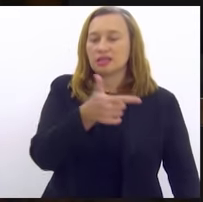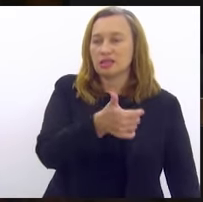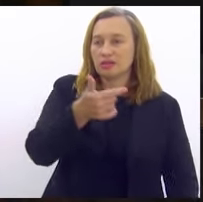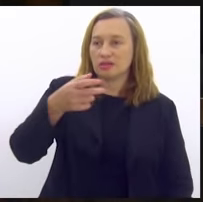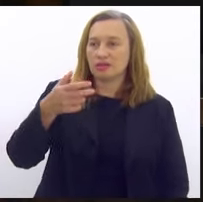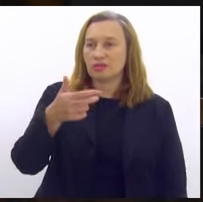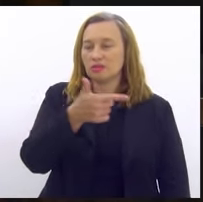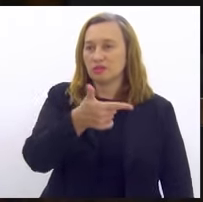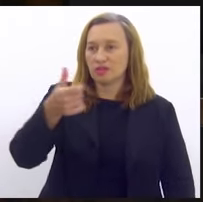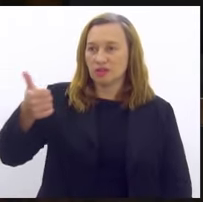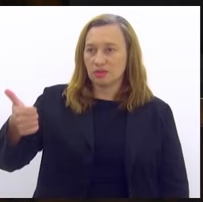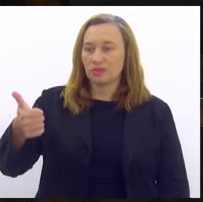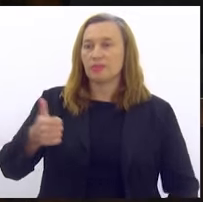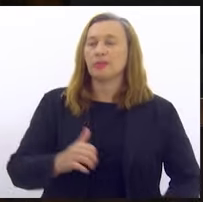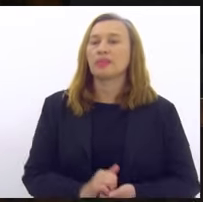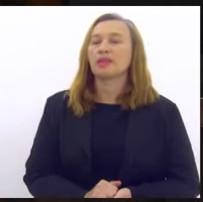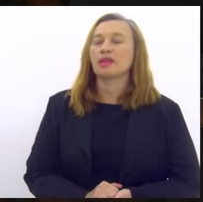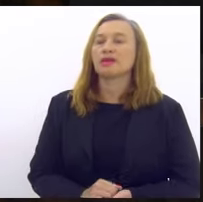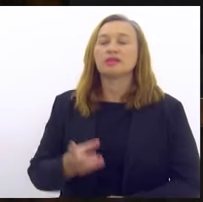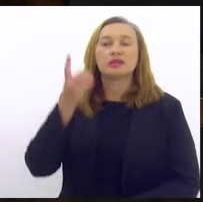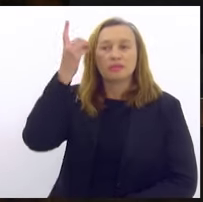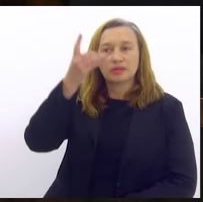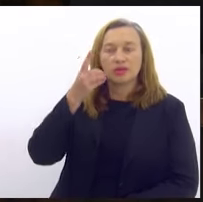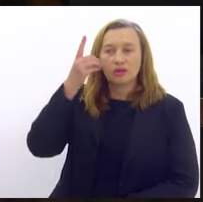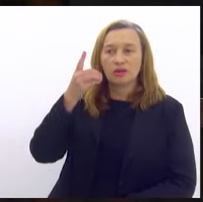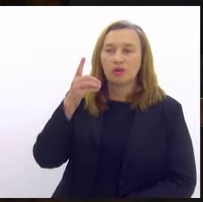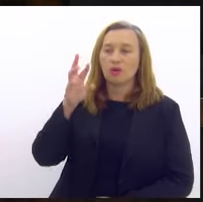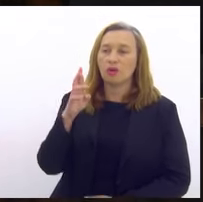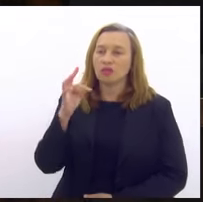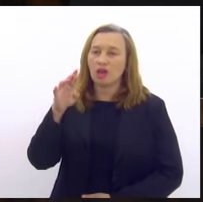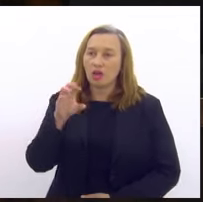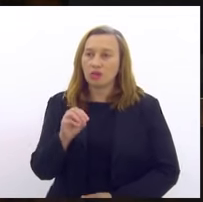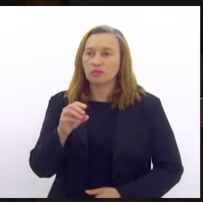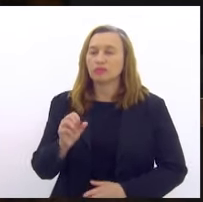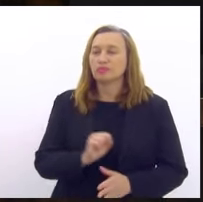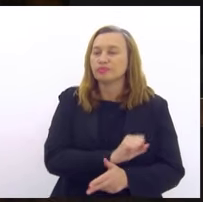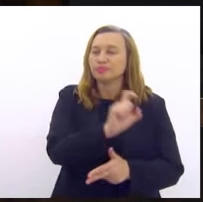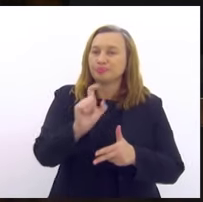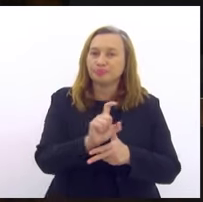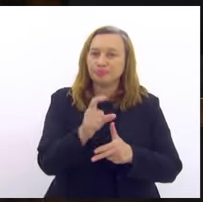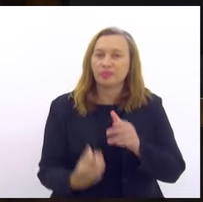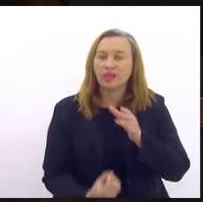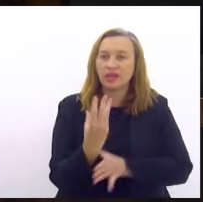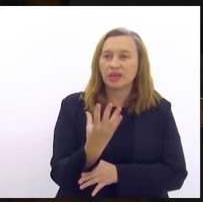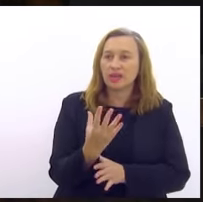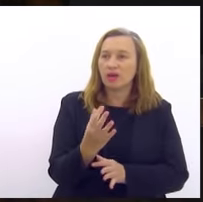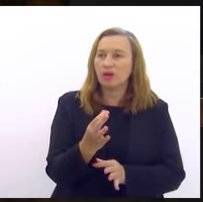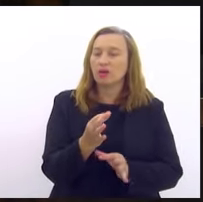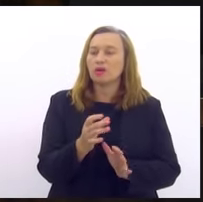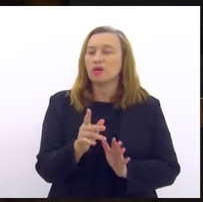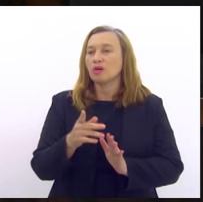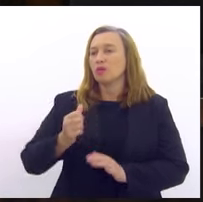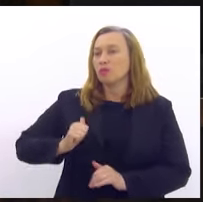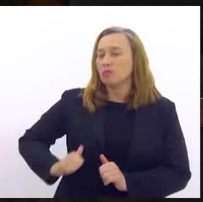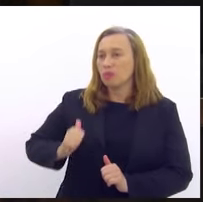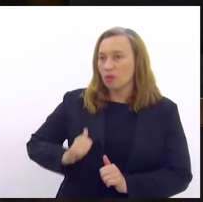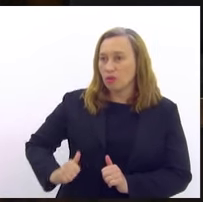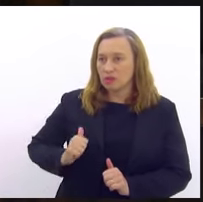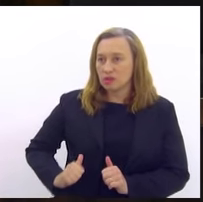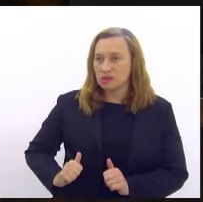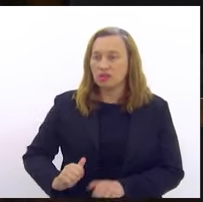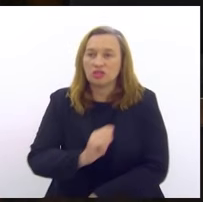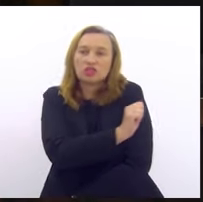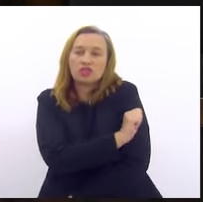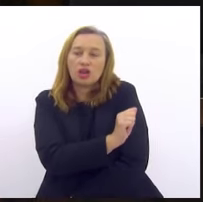de 2021, de autoria do deputado Ronaldo Anchieta, que autoriza o Poder Executivo a criar o programa Bolsa Permanência para alunos de